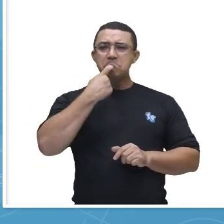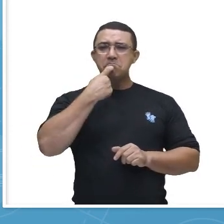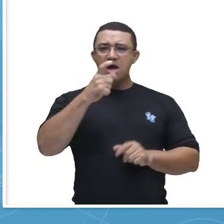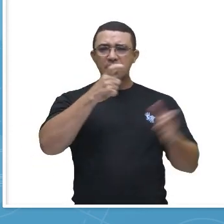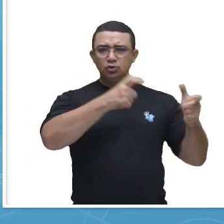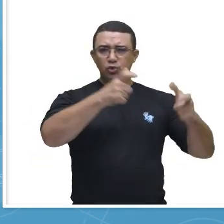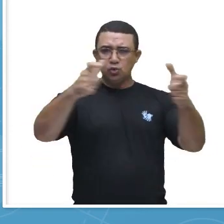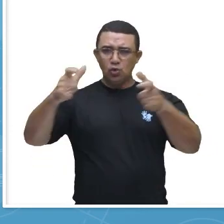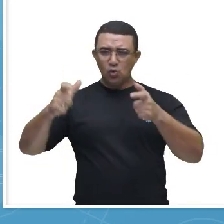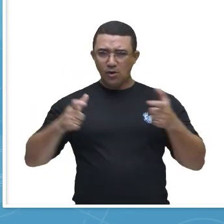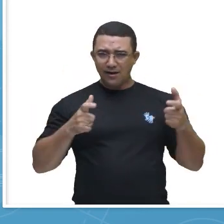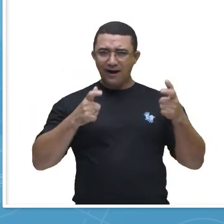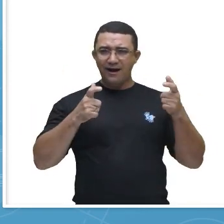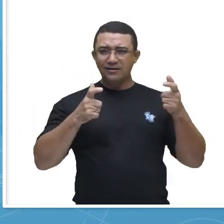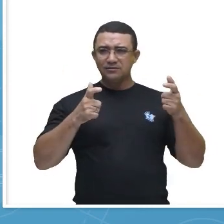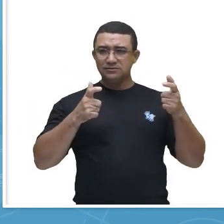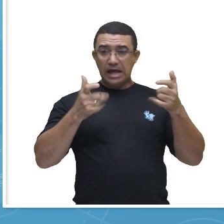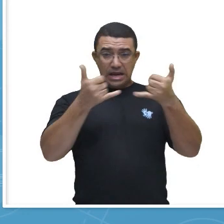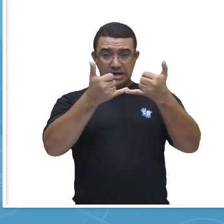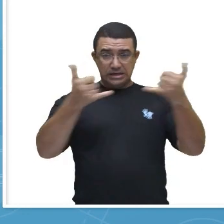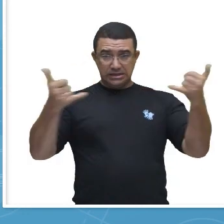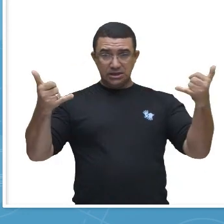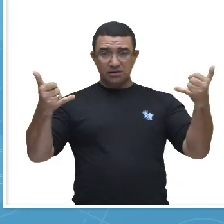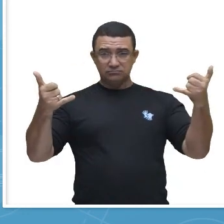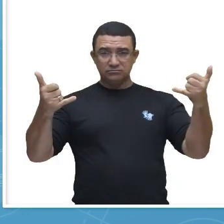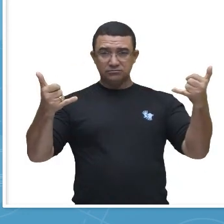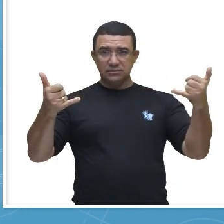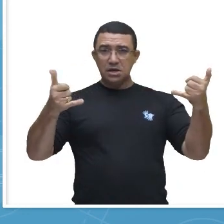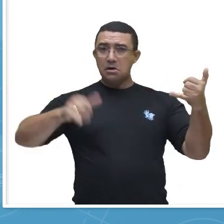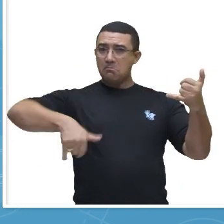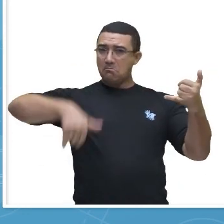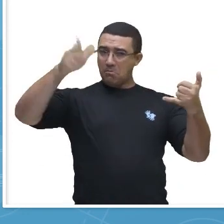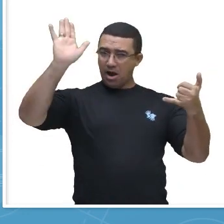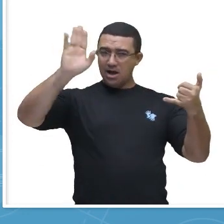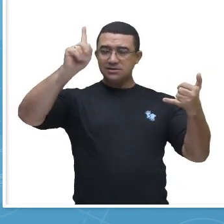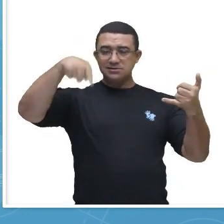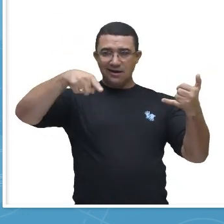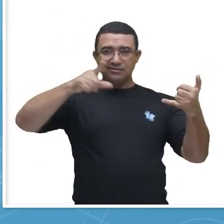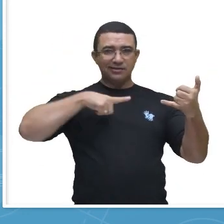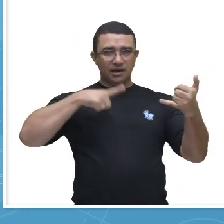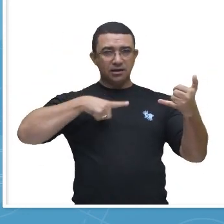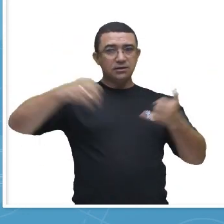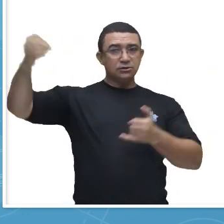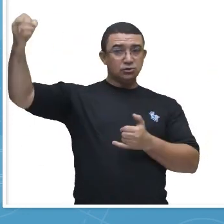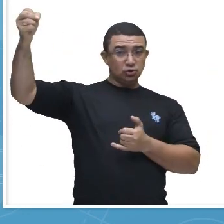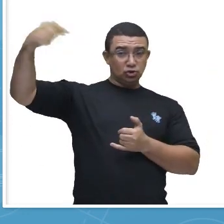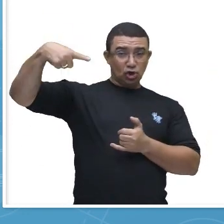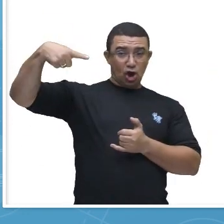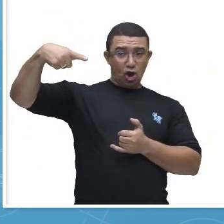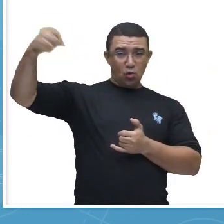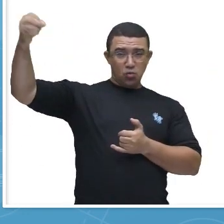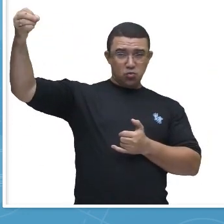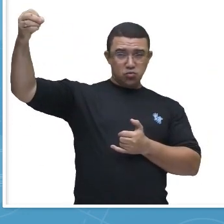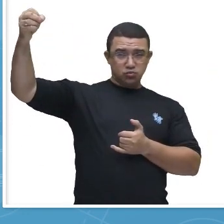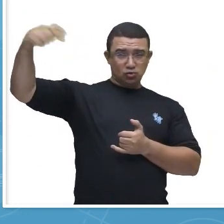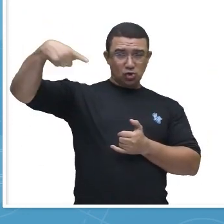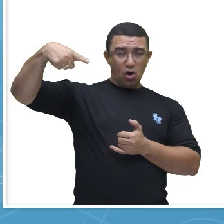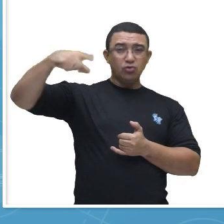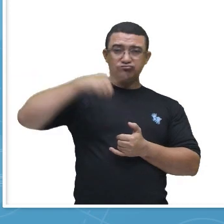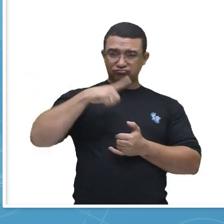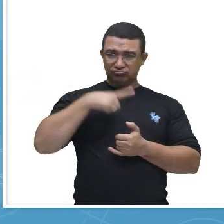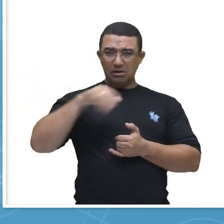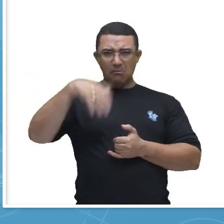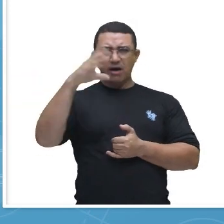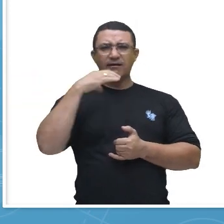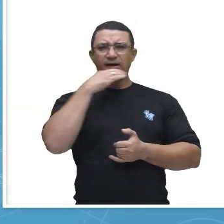se encontra do meridiano de Greenwich, maior sua exposição aos raios solares. Será? Será